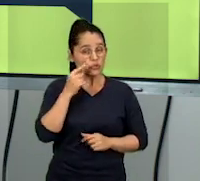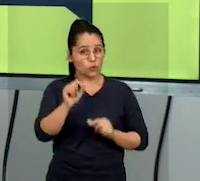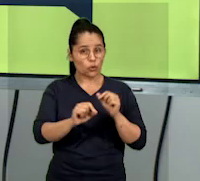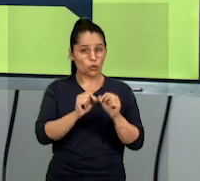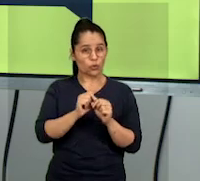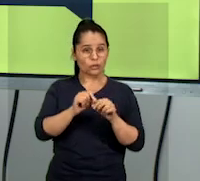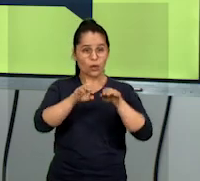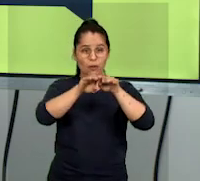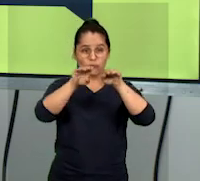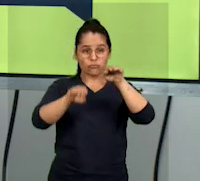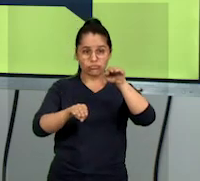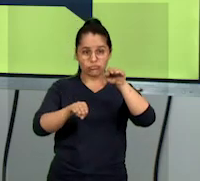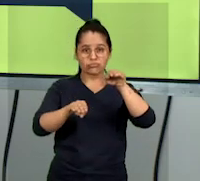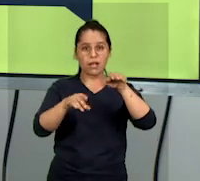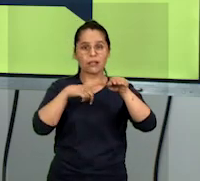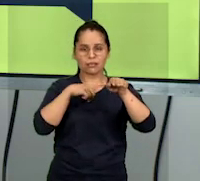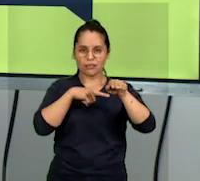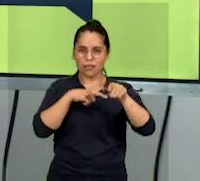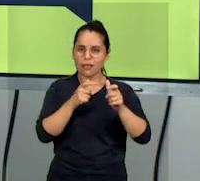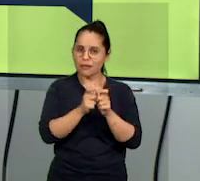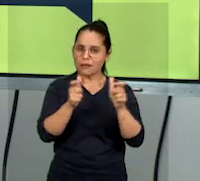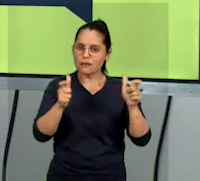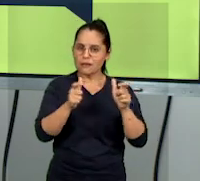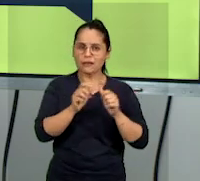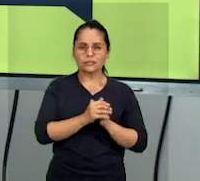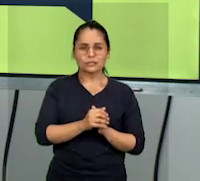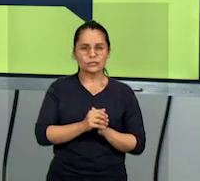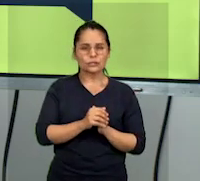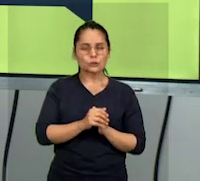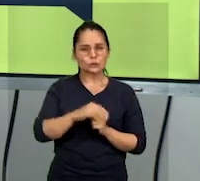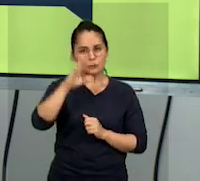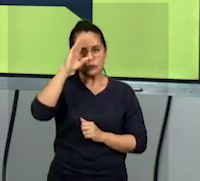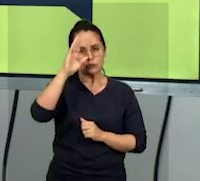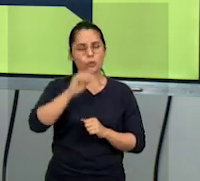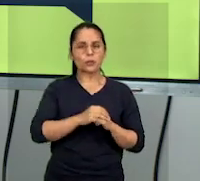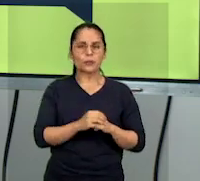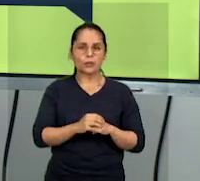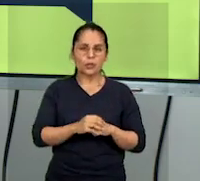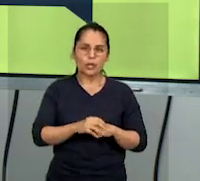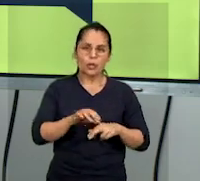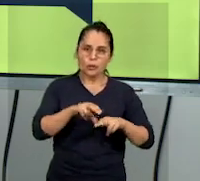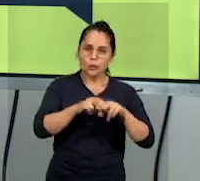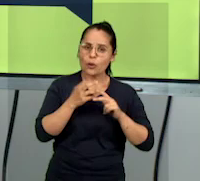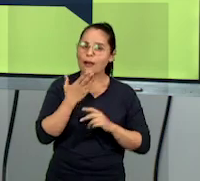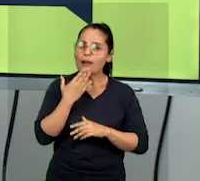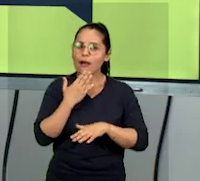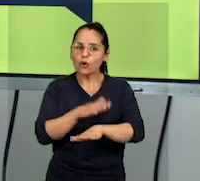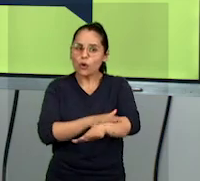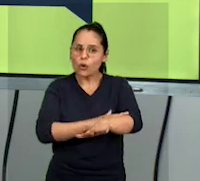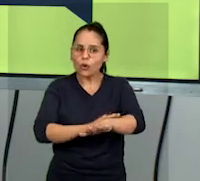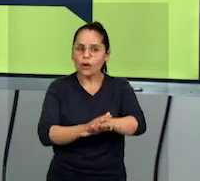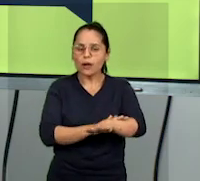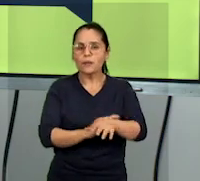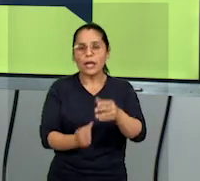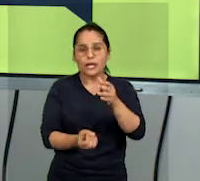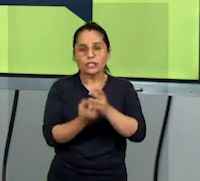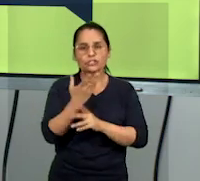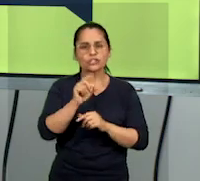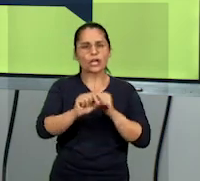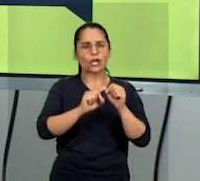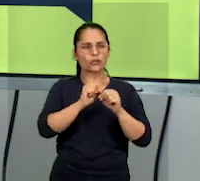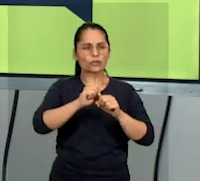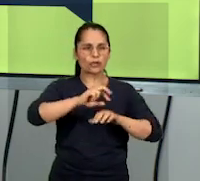uma desigualdade muito grande, inclusive ligados à tonalidade da pele, né? O que gera aí uma série de